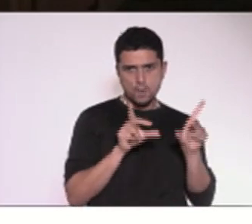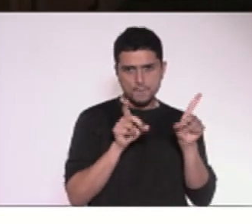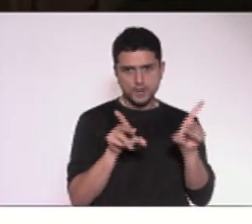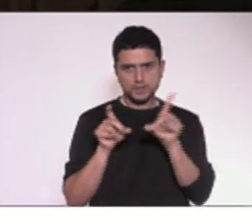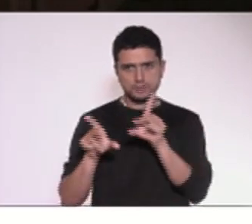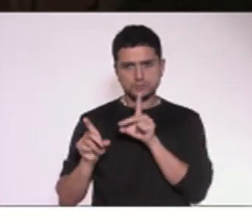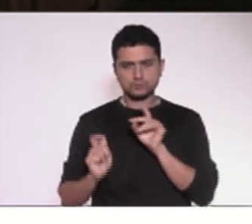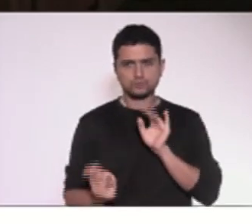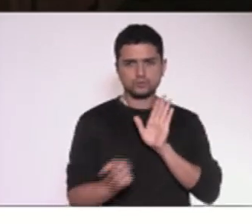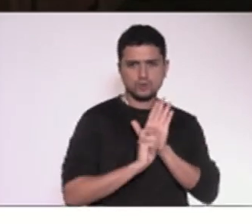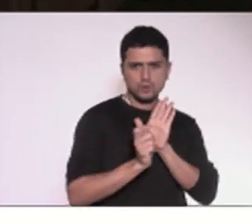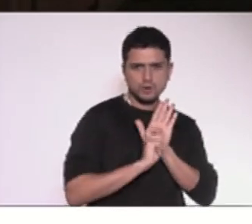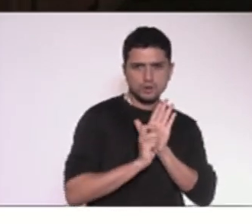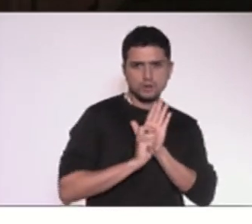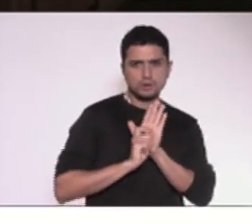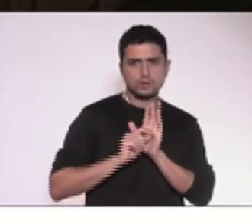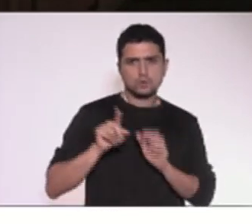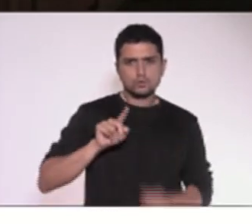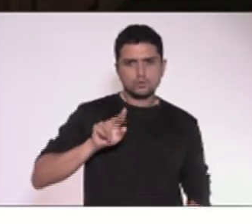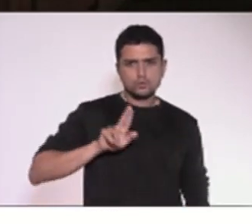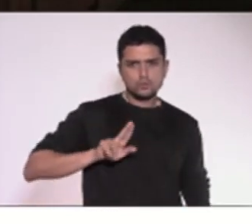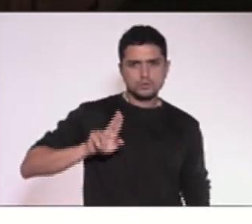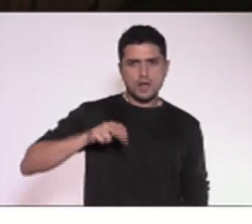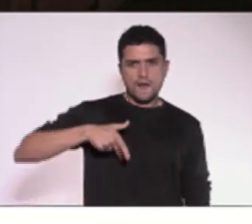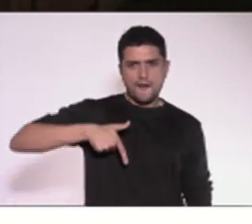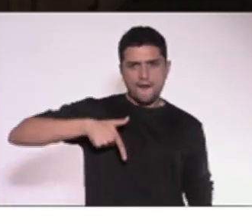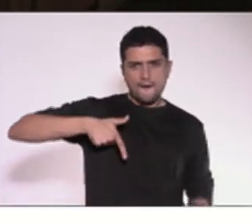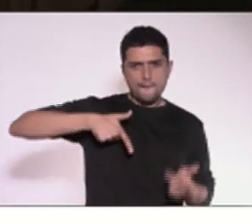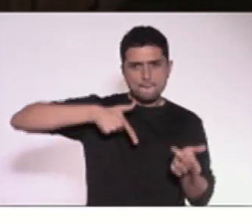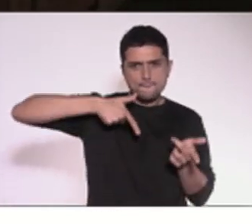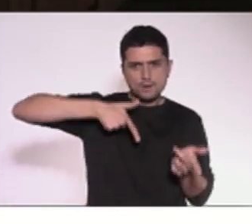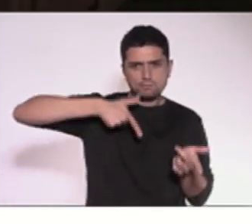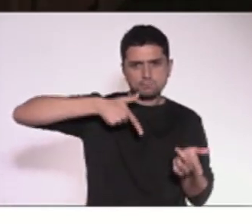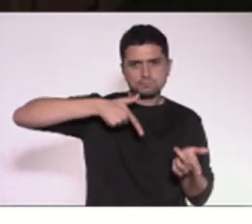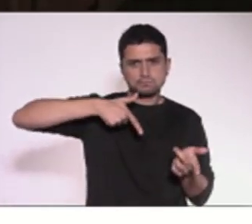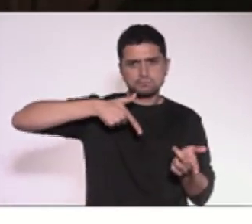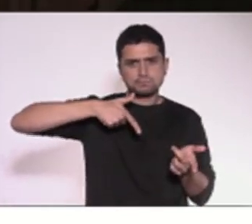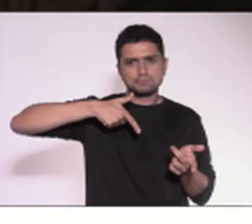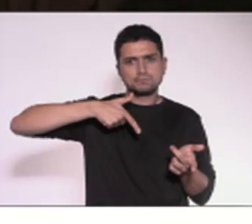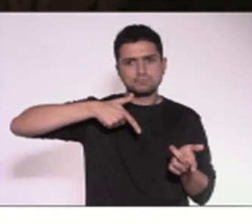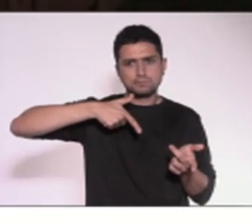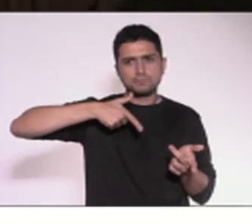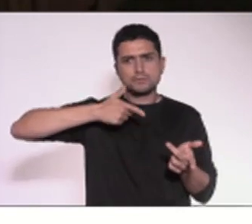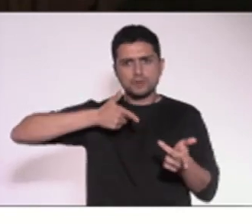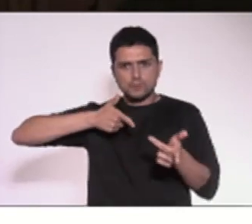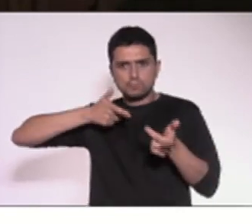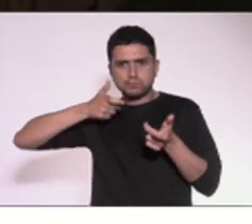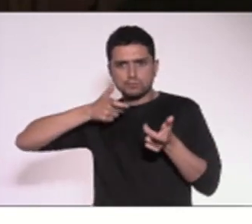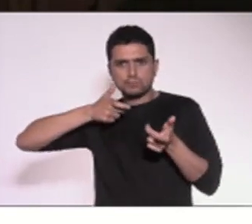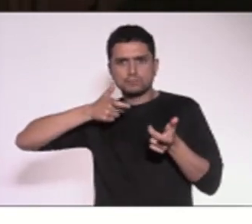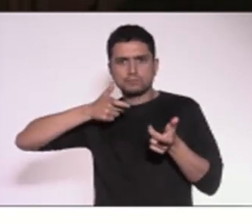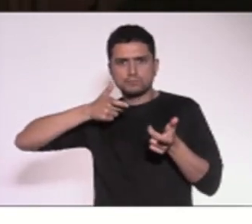nefando, utilizam-se de armas de guerra para repelir não só a agressão de outras